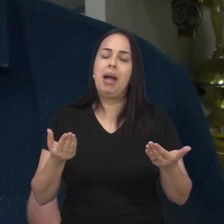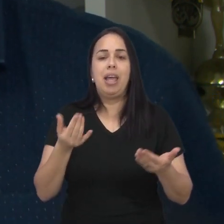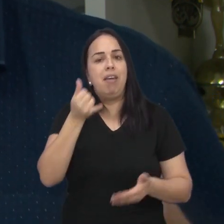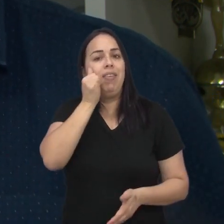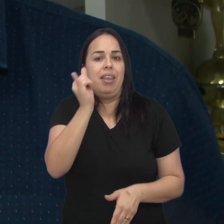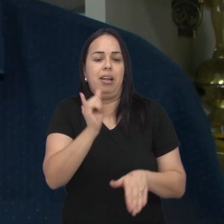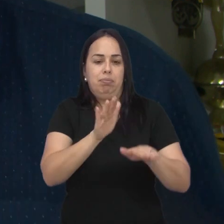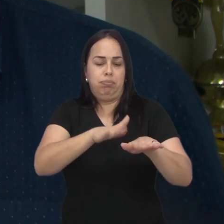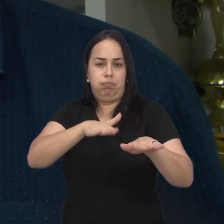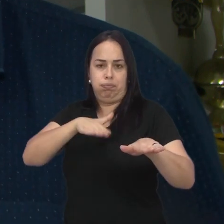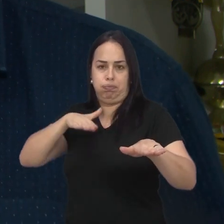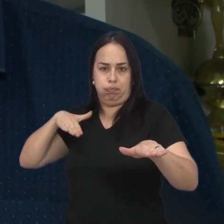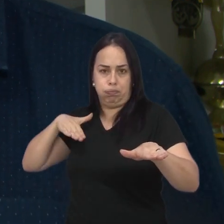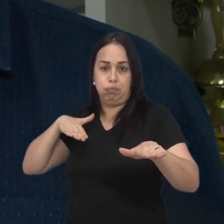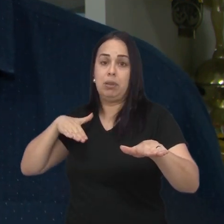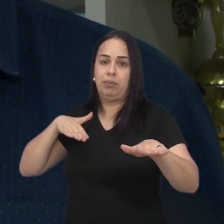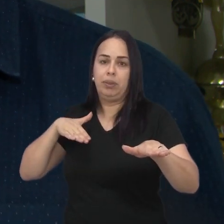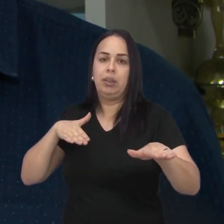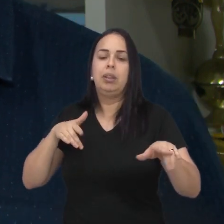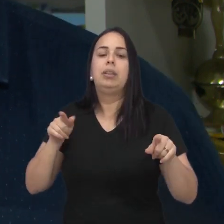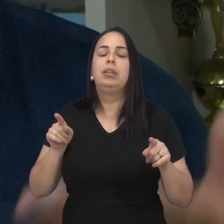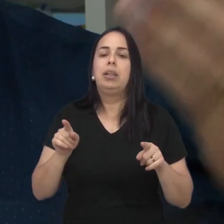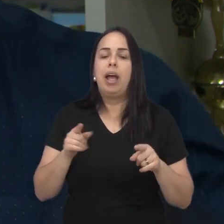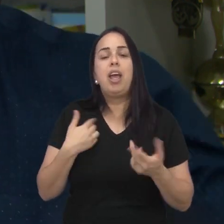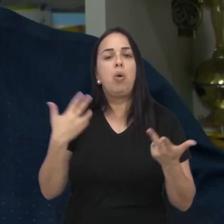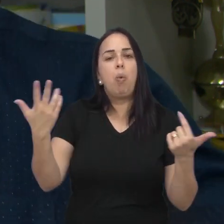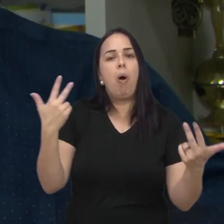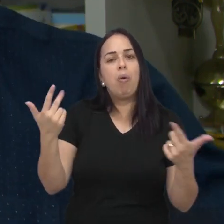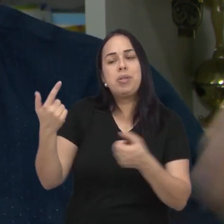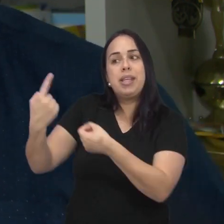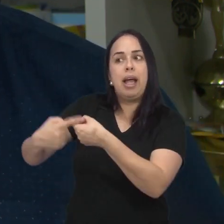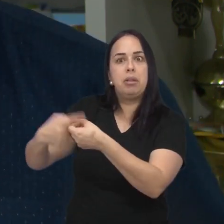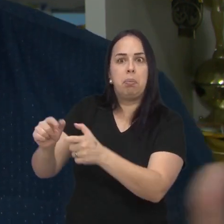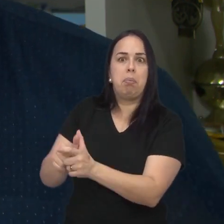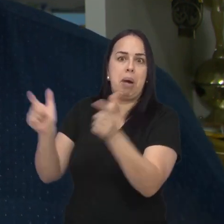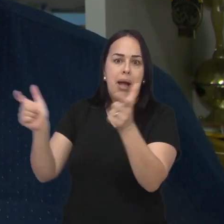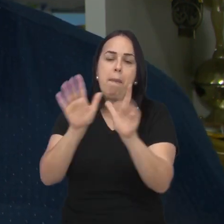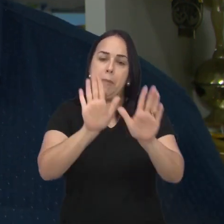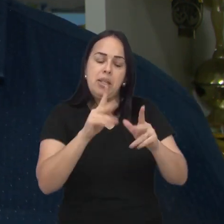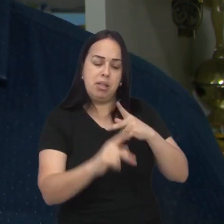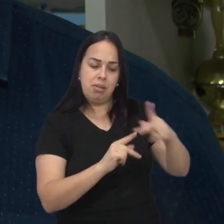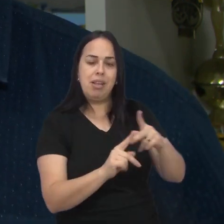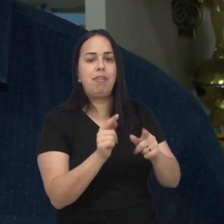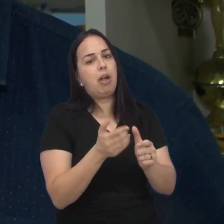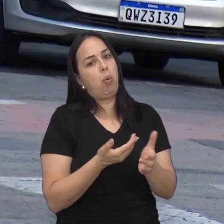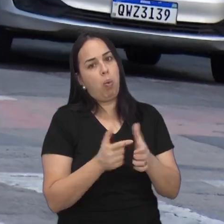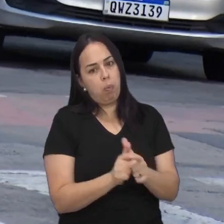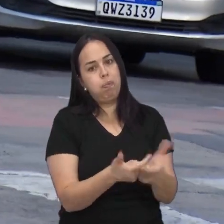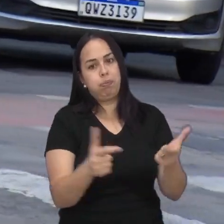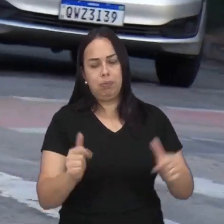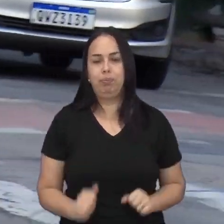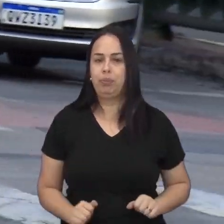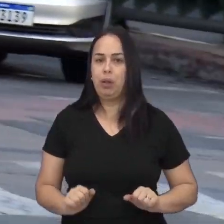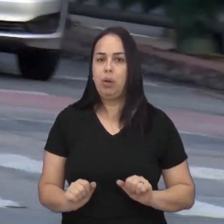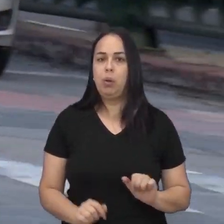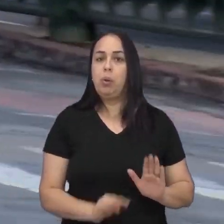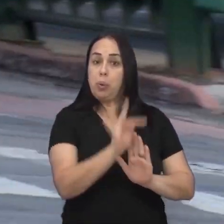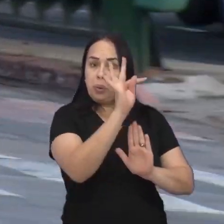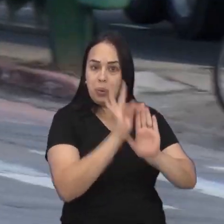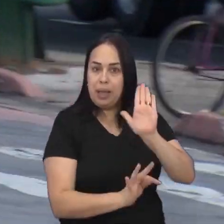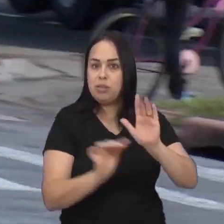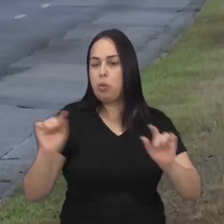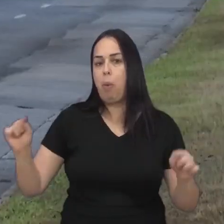tenha travamento, né, na mobilidade, como em cidades maiores. E a cidade de São José vem crescendo muito. O texto está alinhado